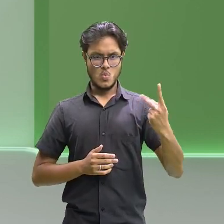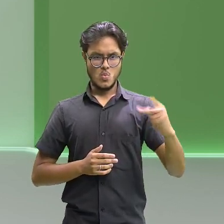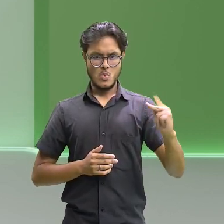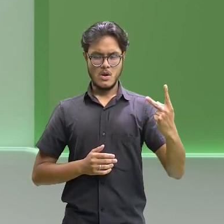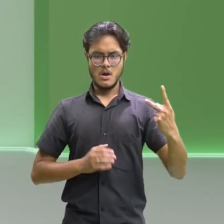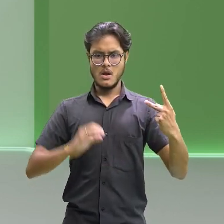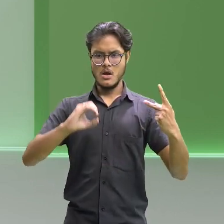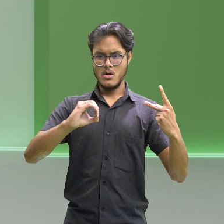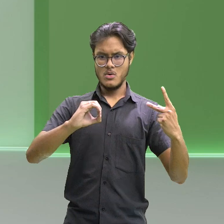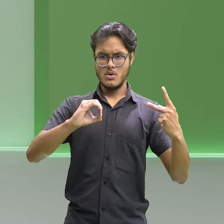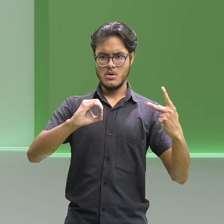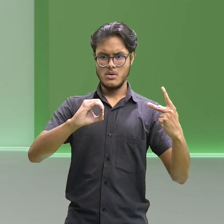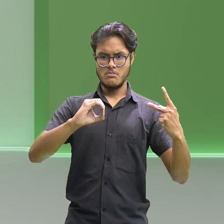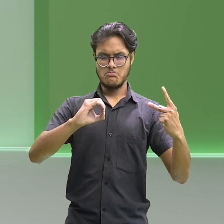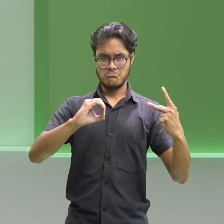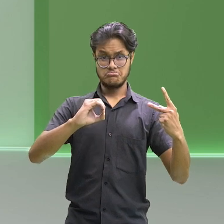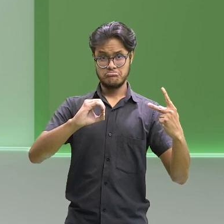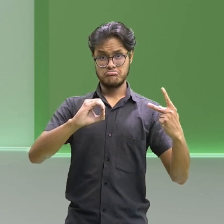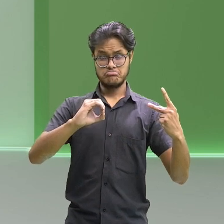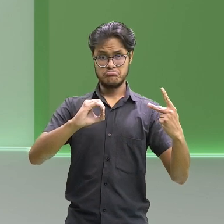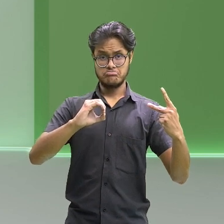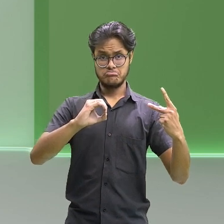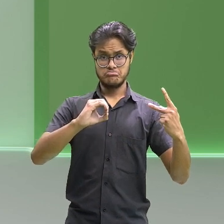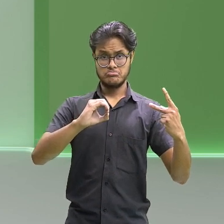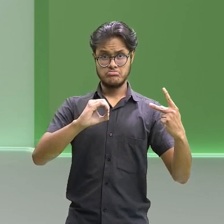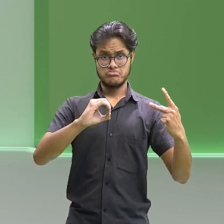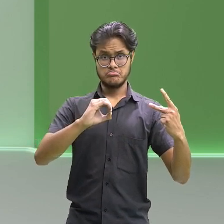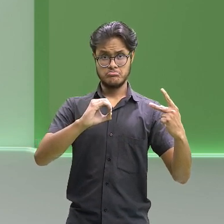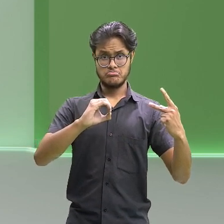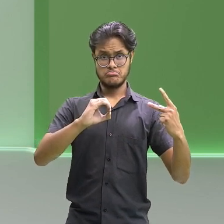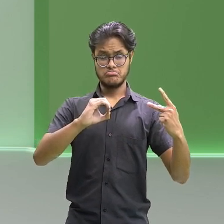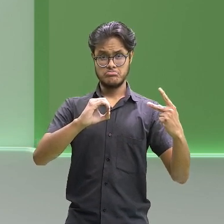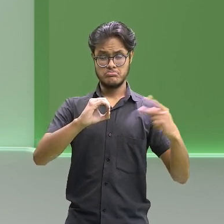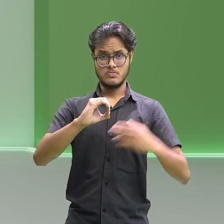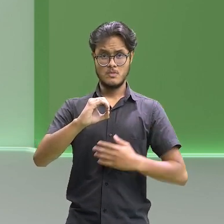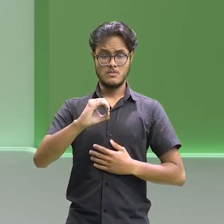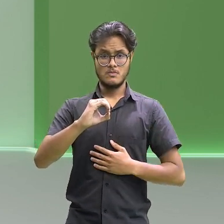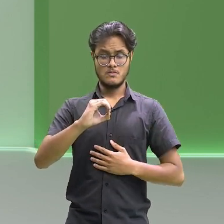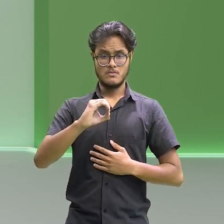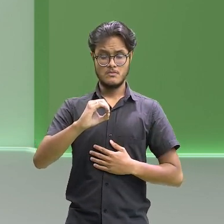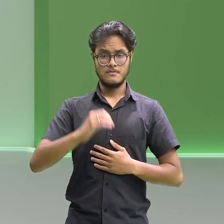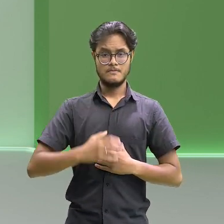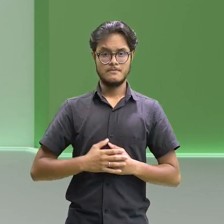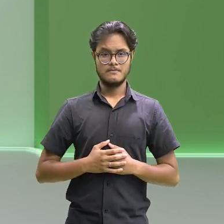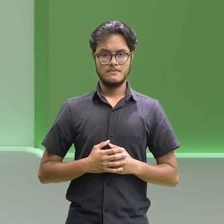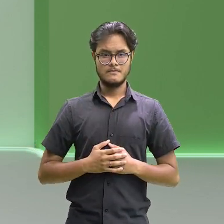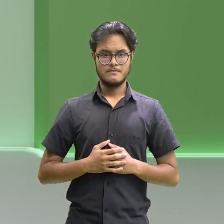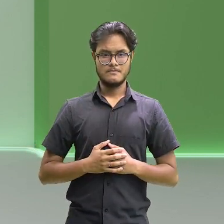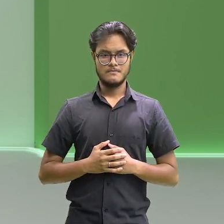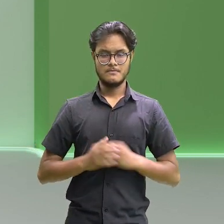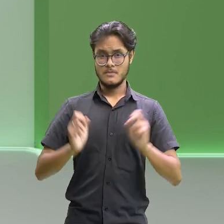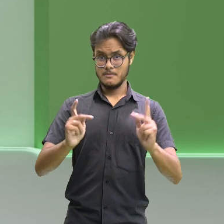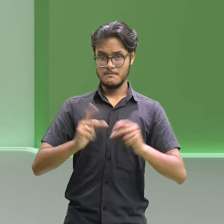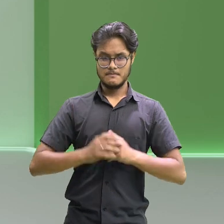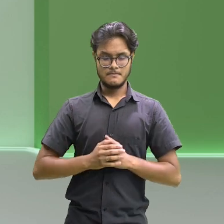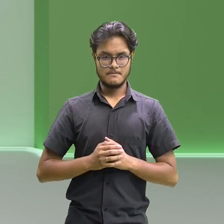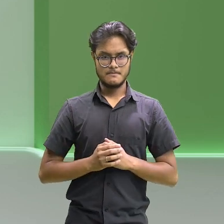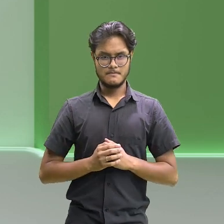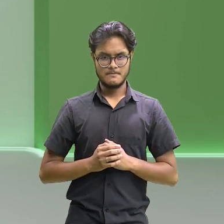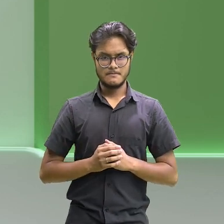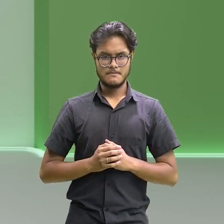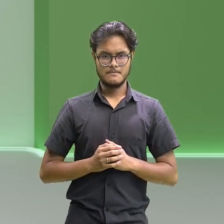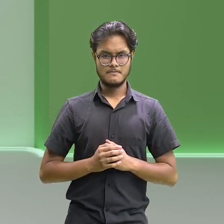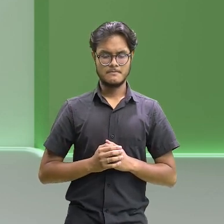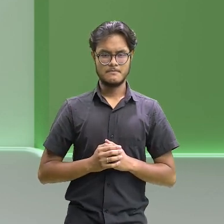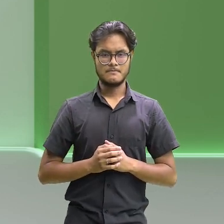O do hélio seria uma esfera maciça também, mas de tamanho diferente, um tamanho maior, e assim sucessivamente. Então, esse